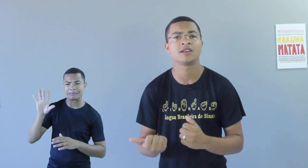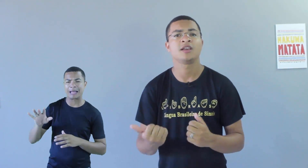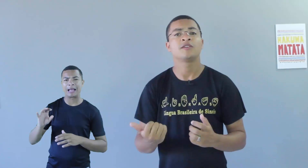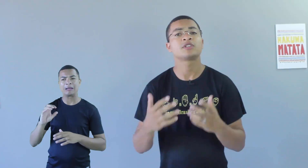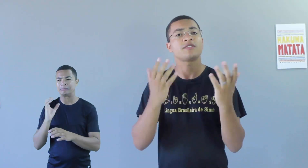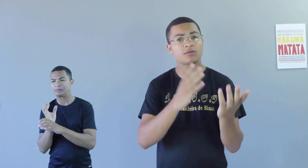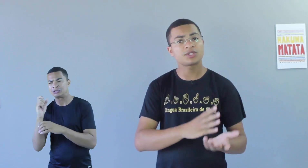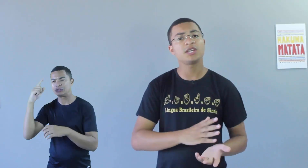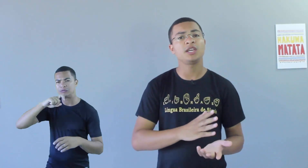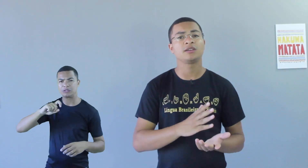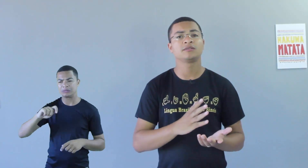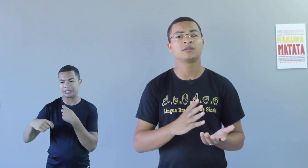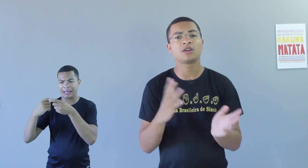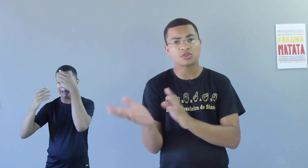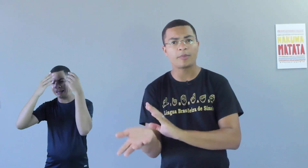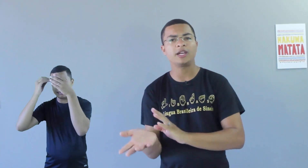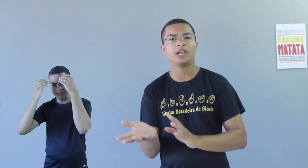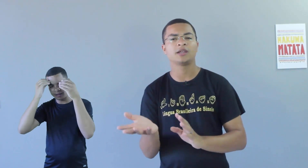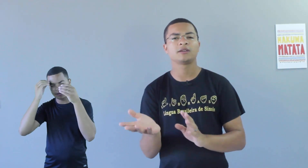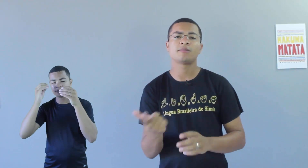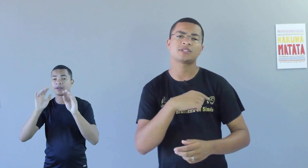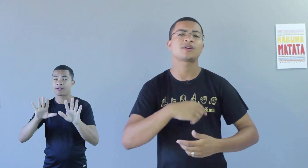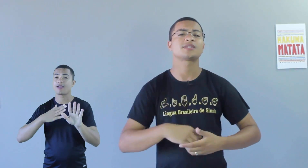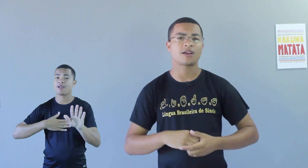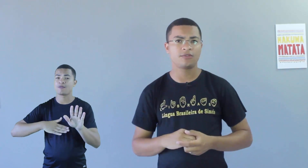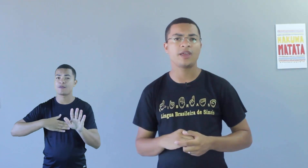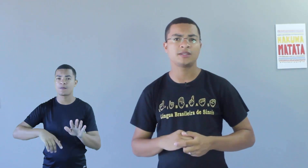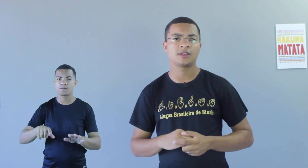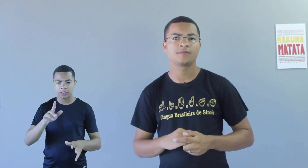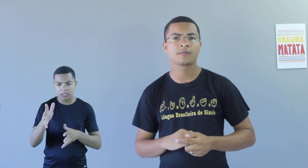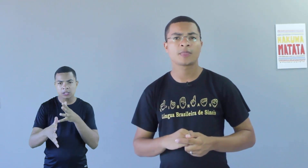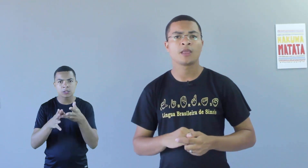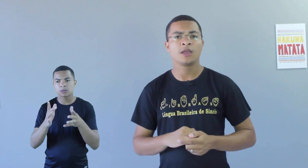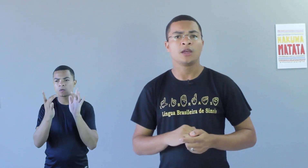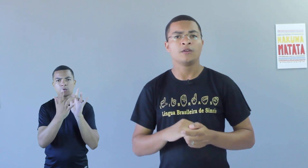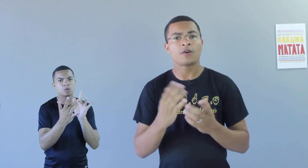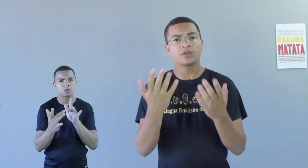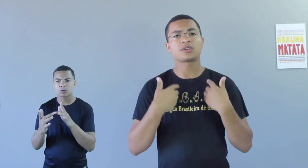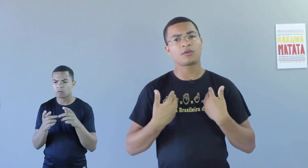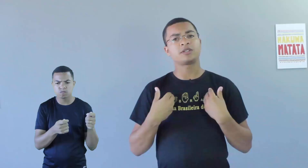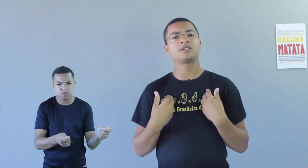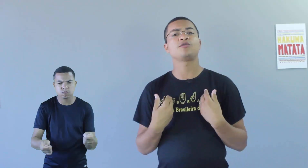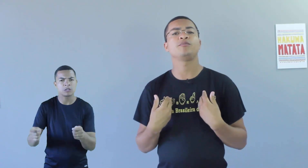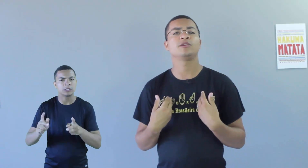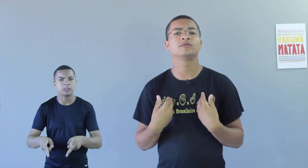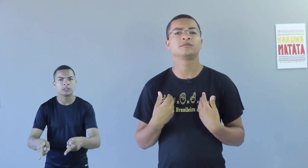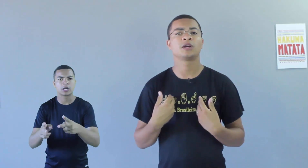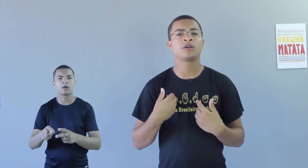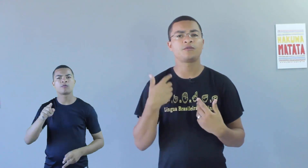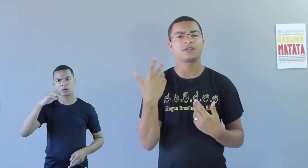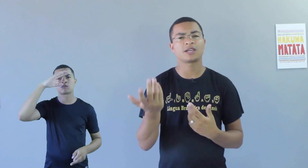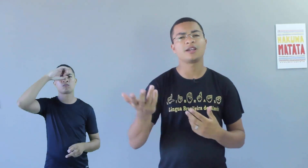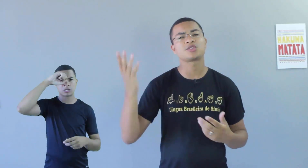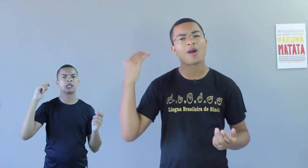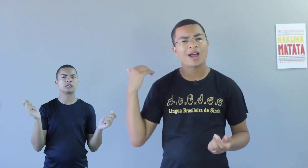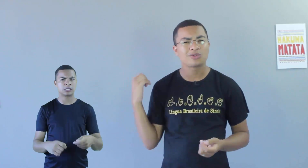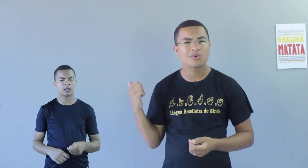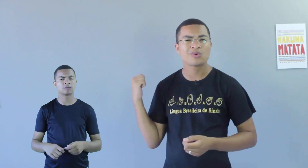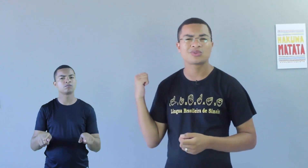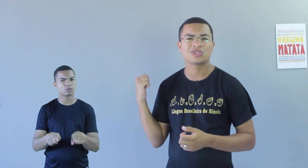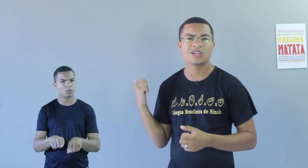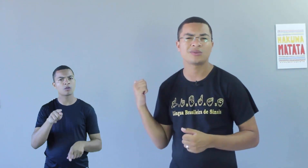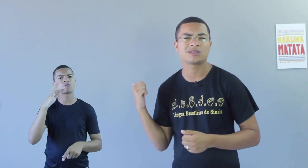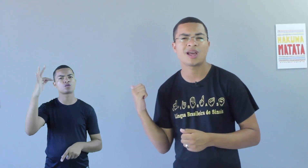de sinais, você vai conseguir não só aprender, mas alcançar a fluência. Foi isso que aconteceu comigo. Quando eu fiz aqueles